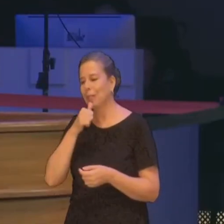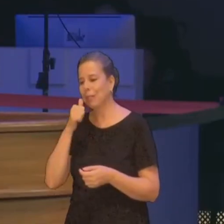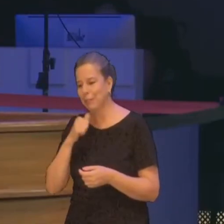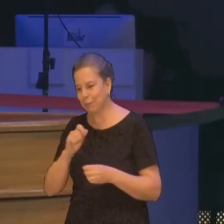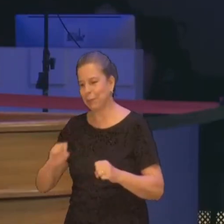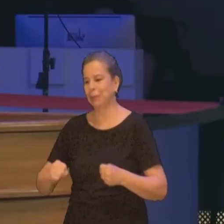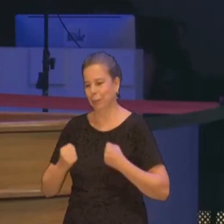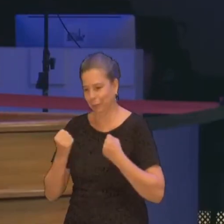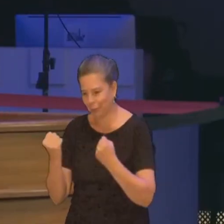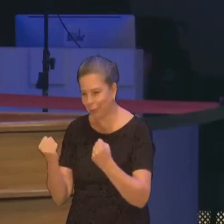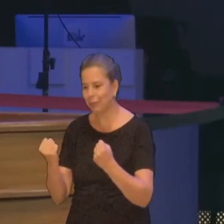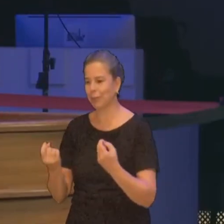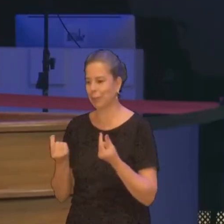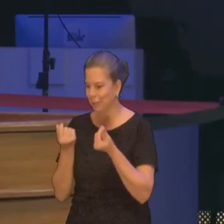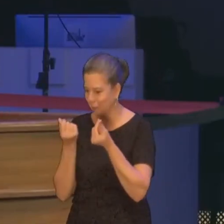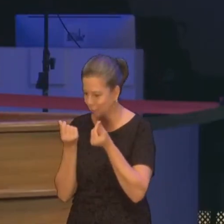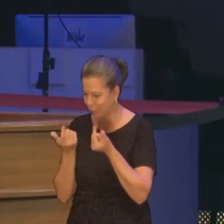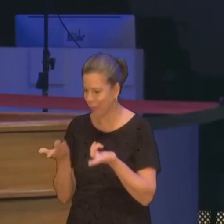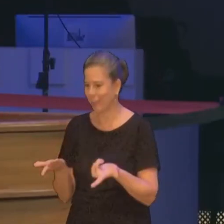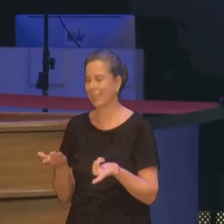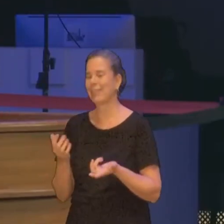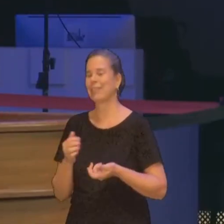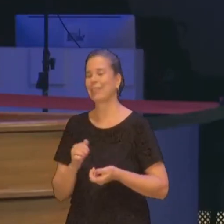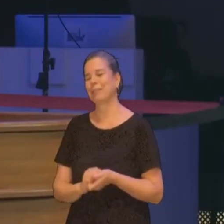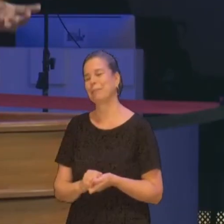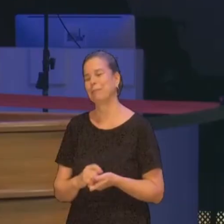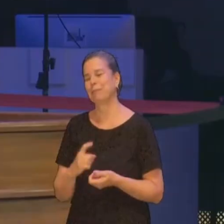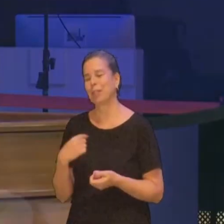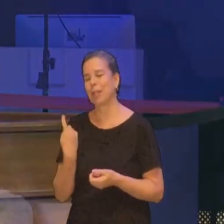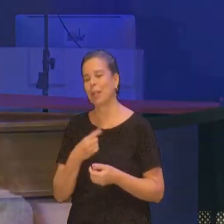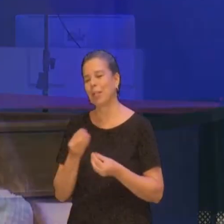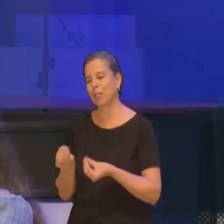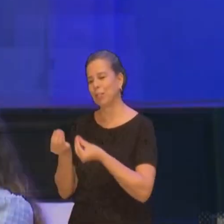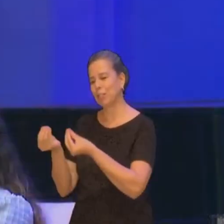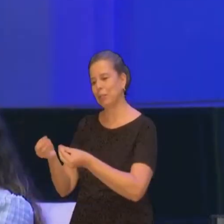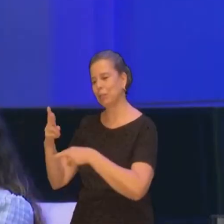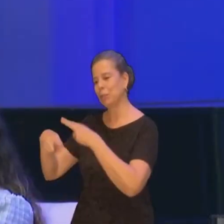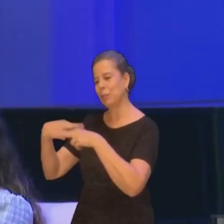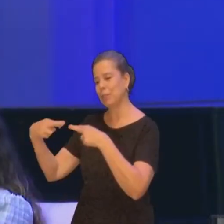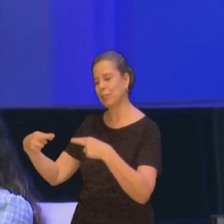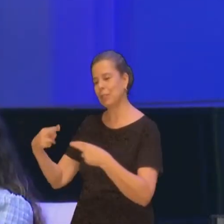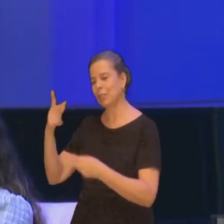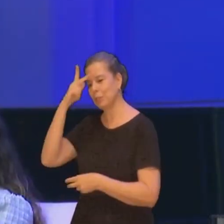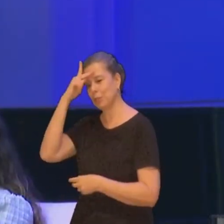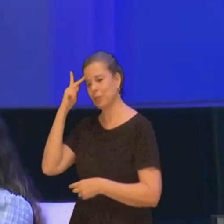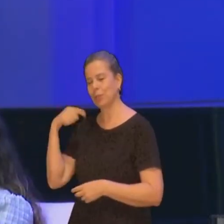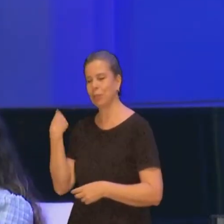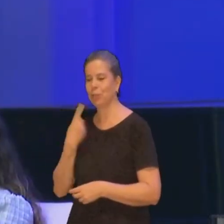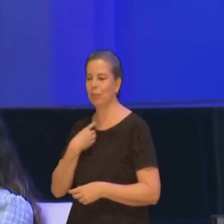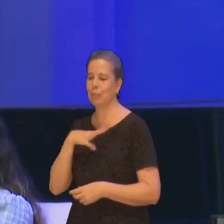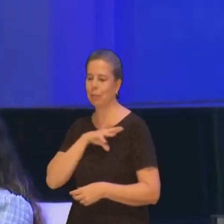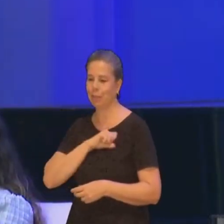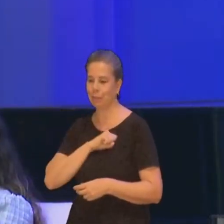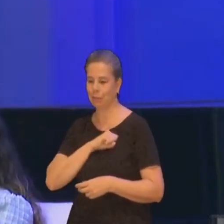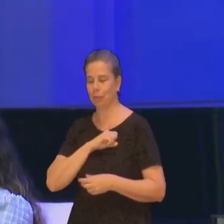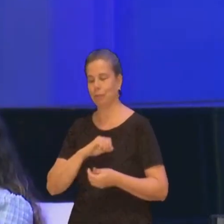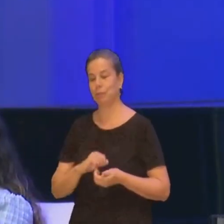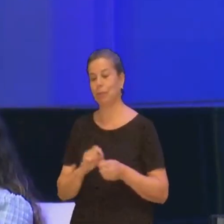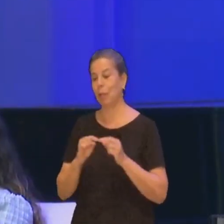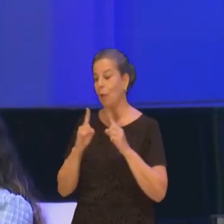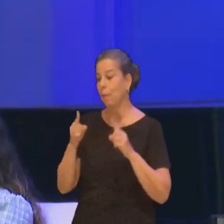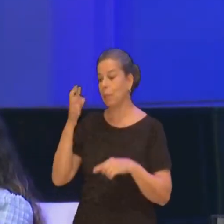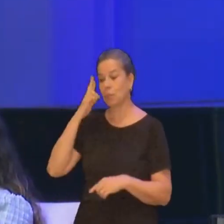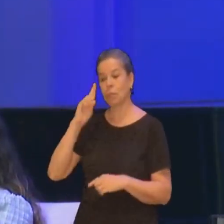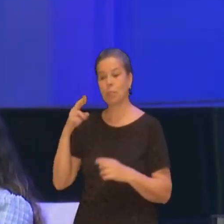o esforço, e nós damos esse presente para as pessoas que nós amamos. Mas o Senhor,